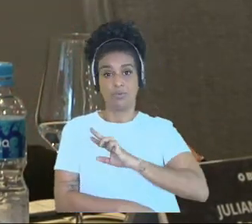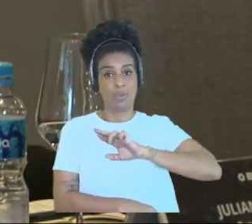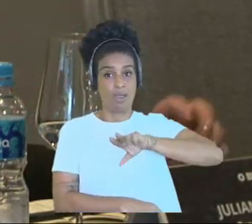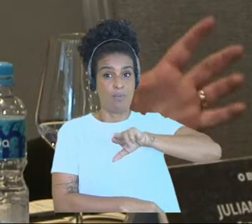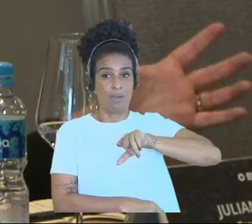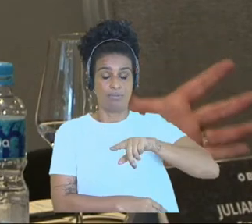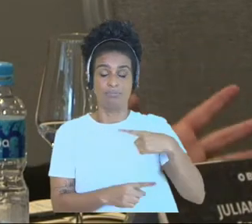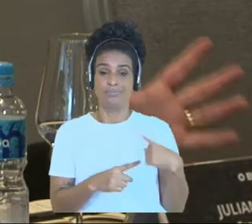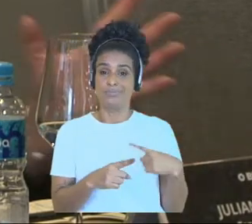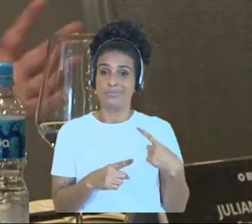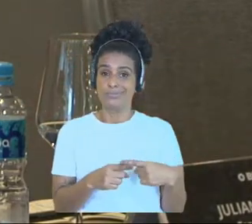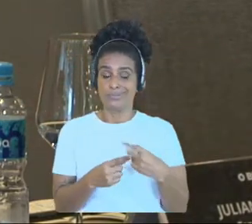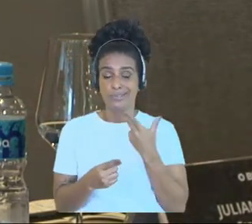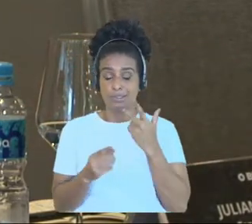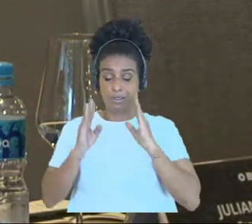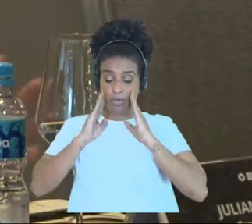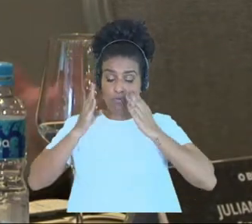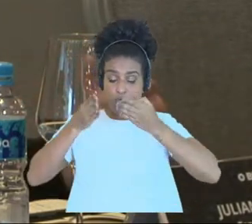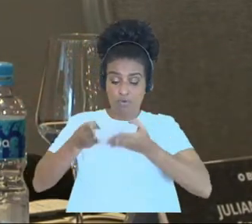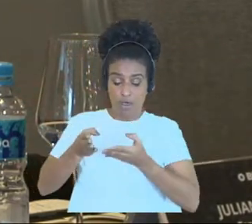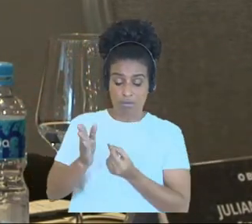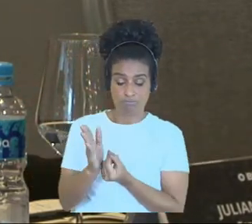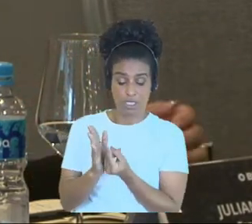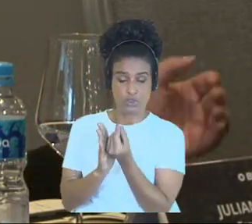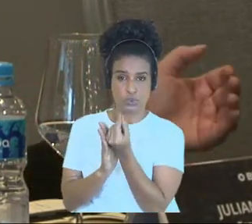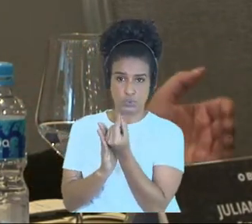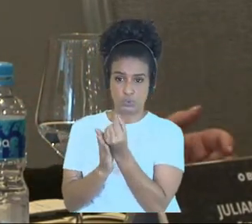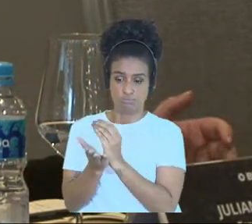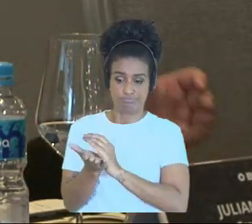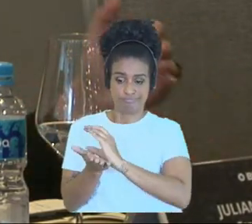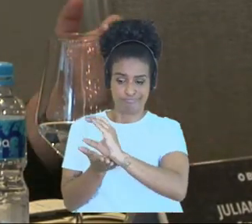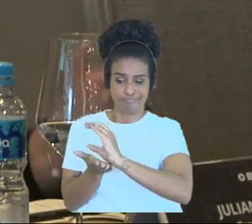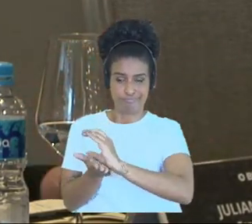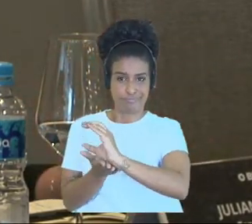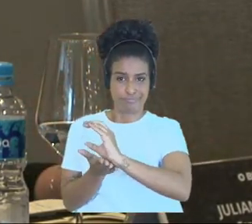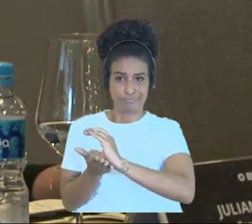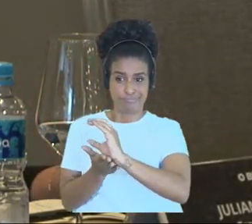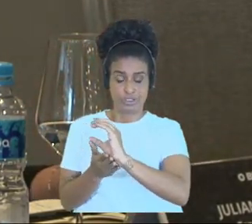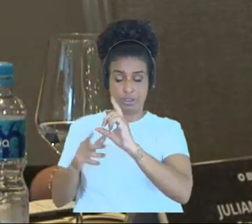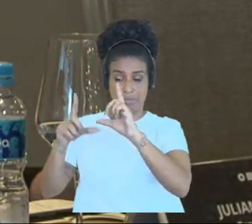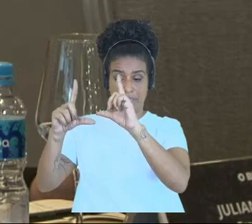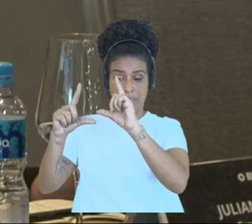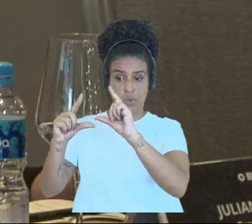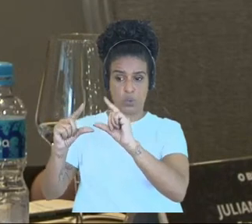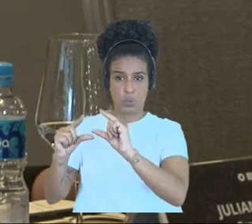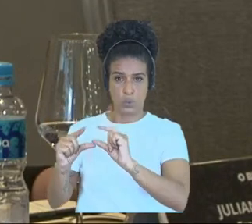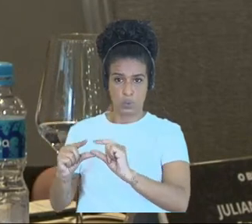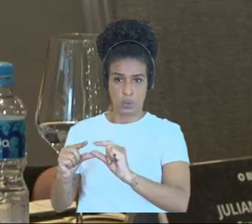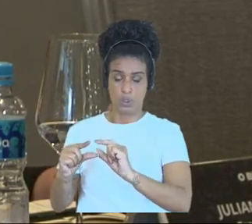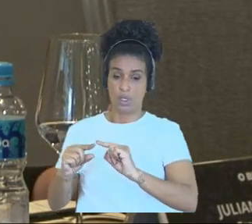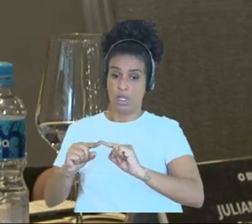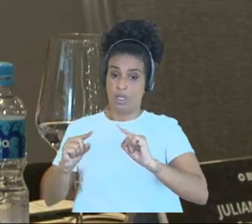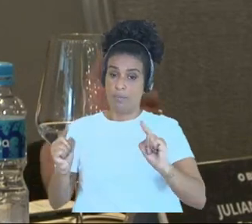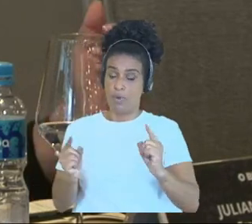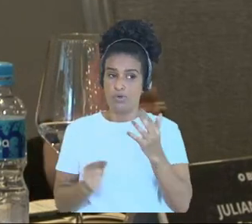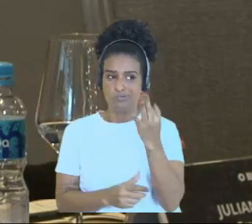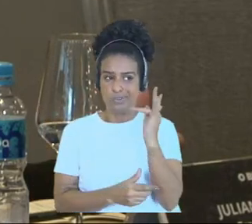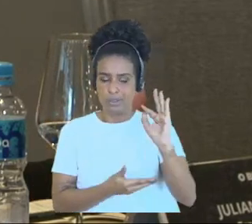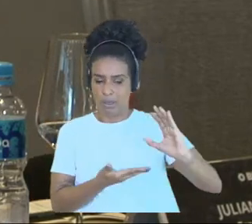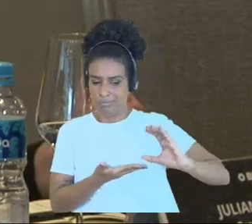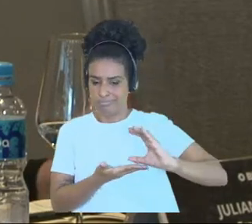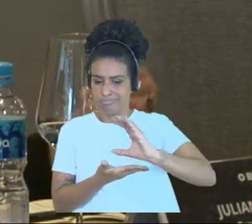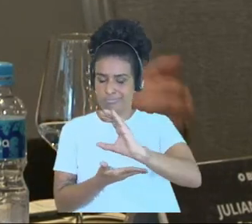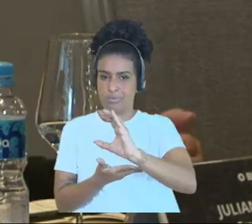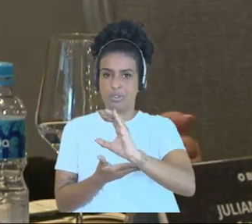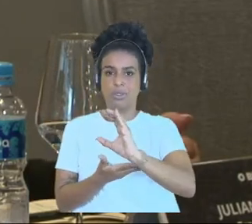gente acabou concentrando o ajuste nos investimentos, que tem caído ano após ano. Hoje em dia, a gente não tem investimento federal